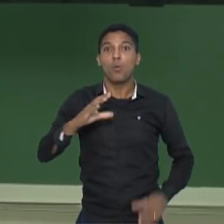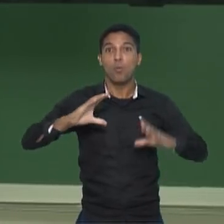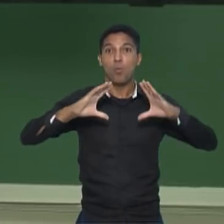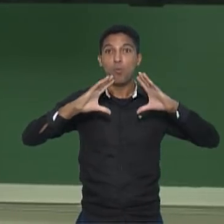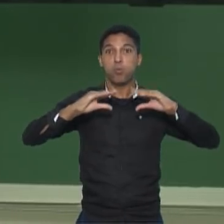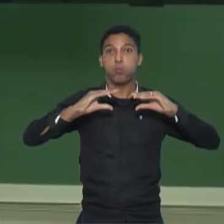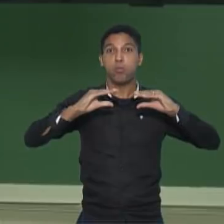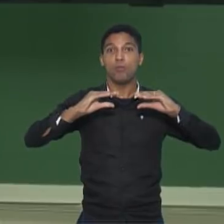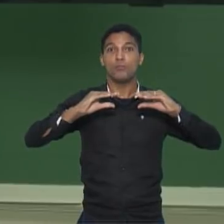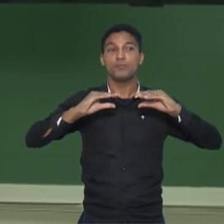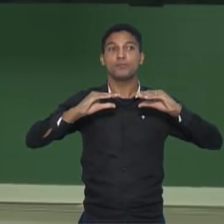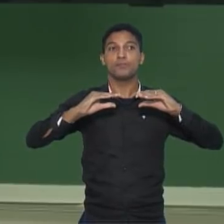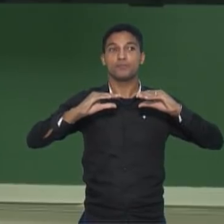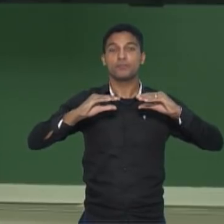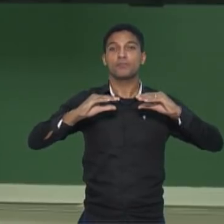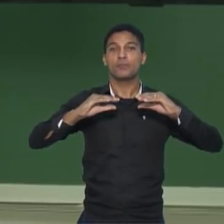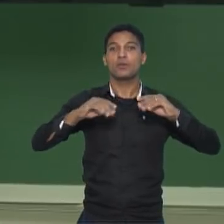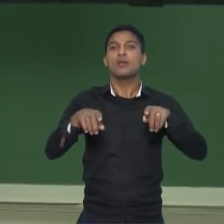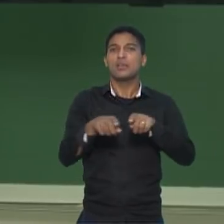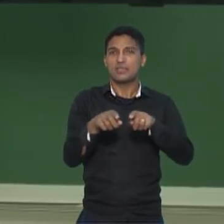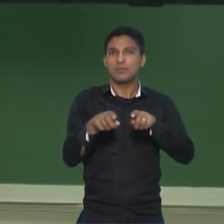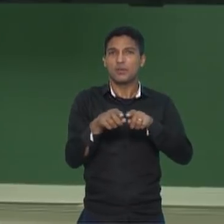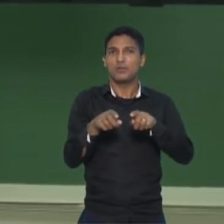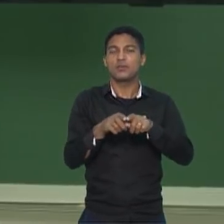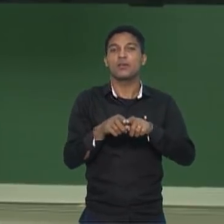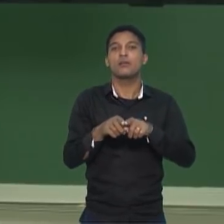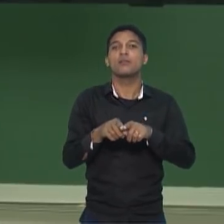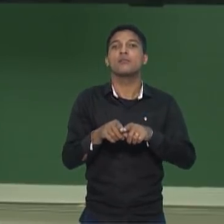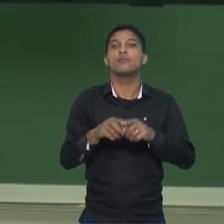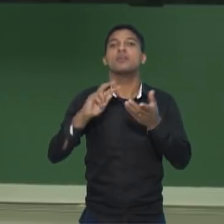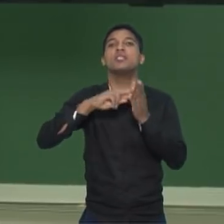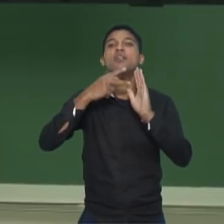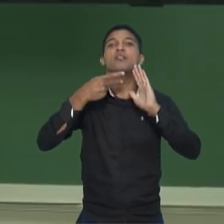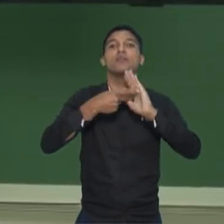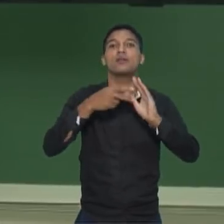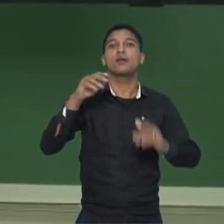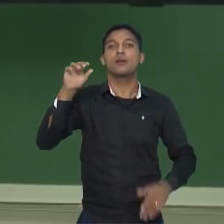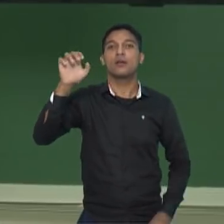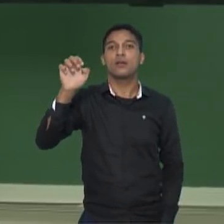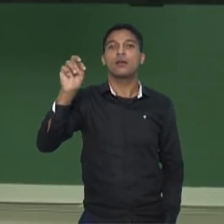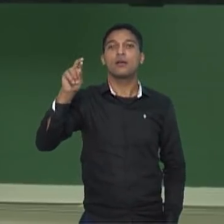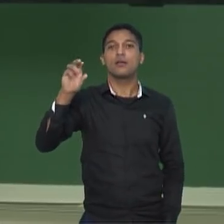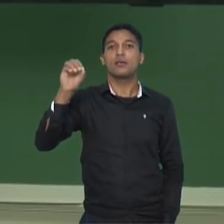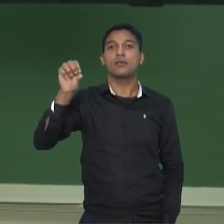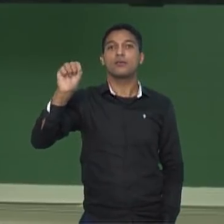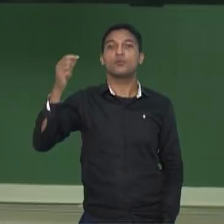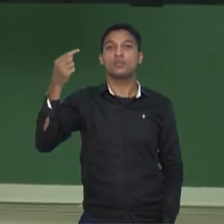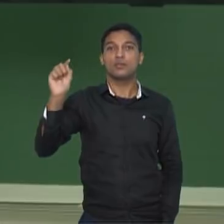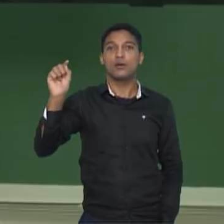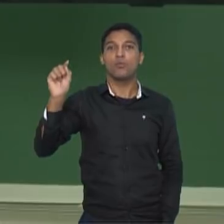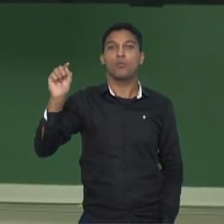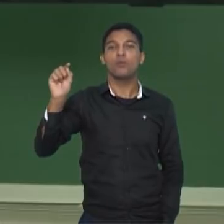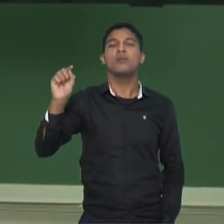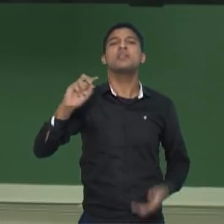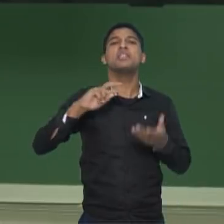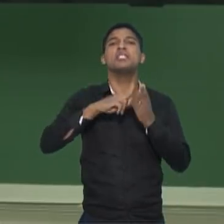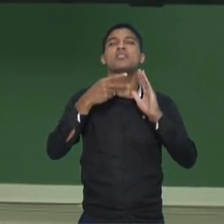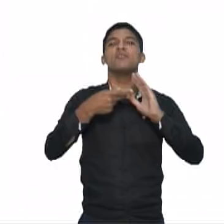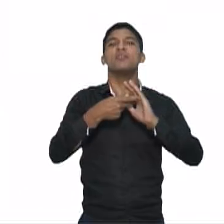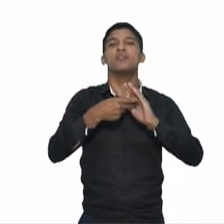A erosão, o desgaste do solo feito pela chuva. Então veja,